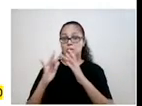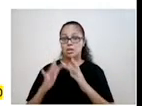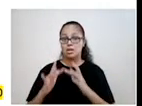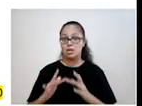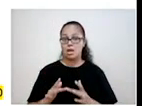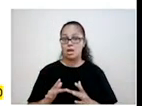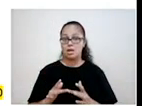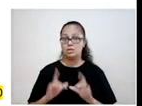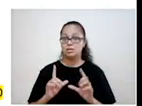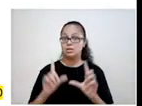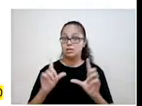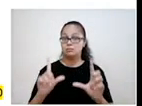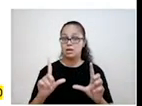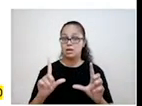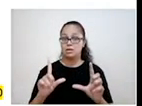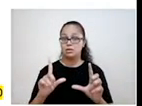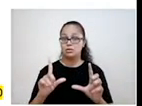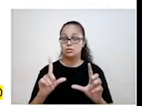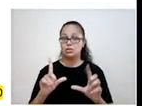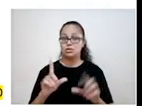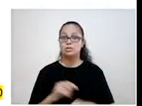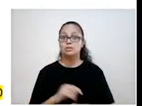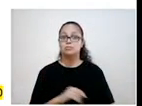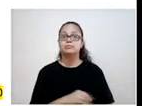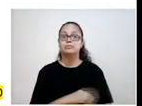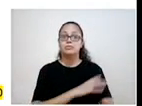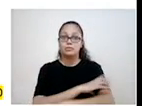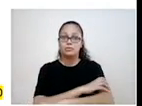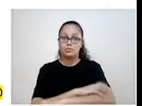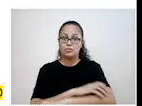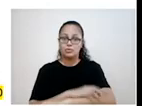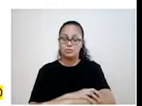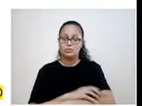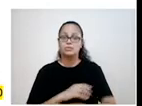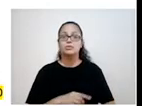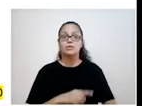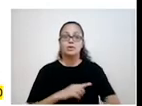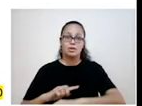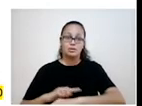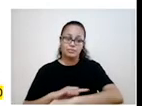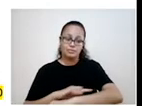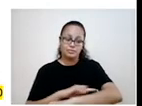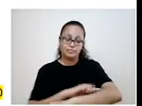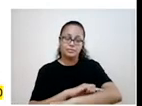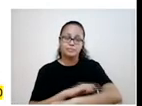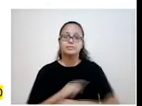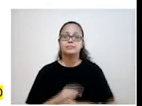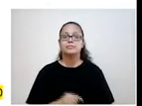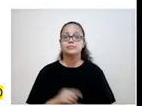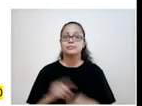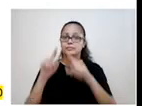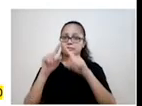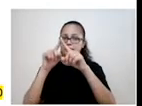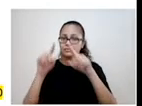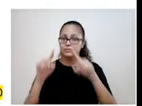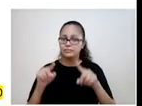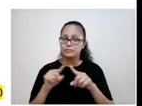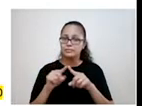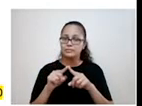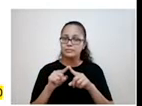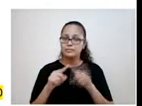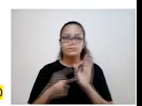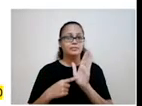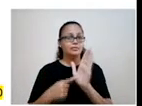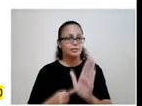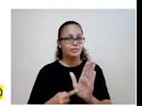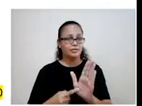imagem, nos músculos, nas veias aparentes. O formato de pirâmide da escultura revela